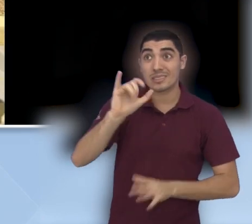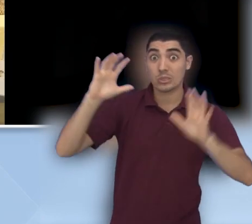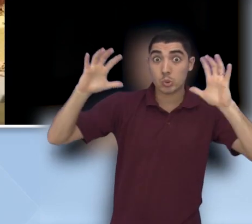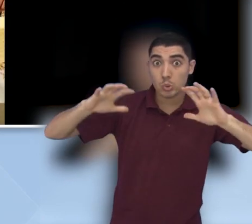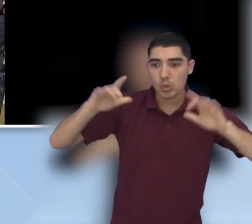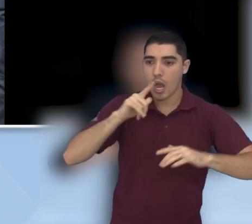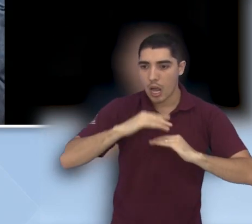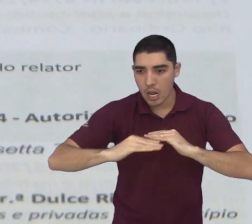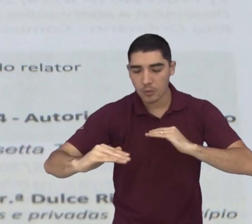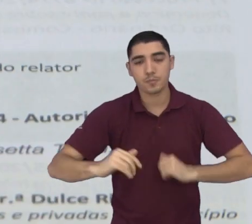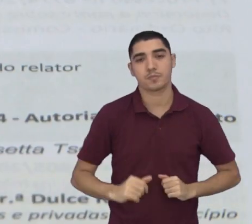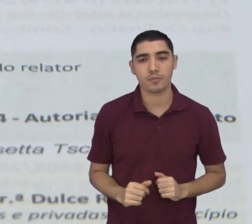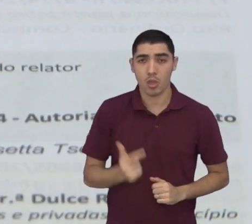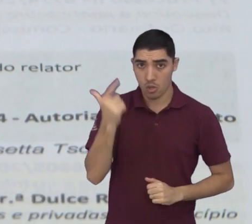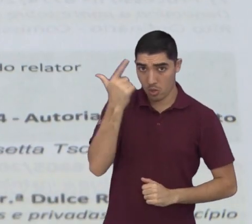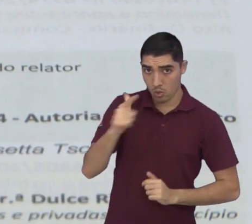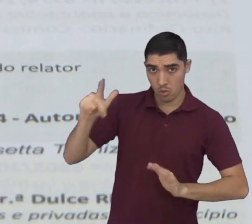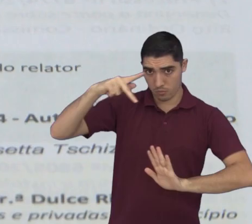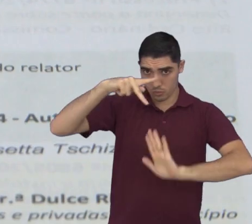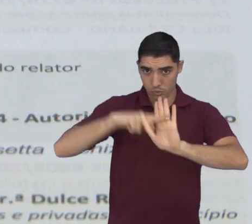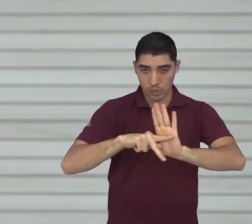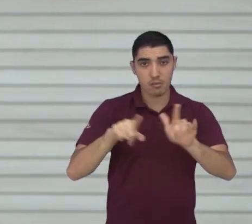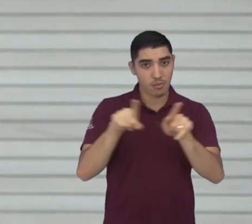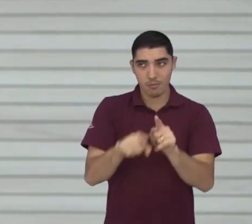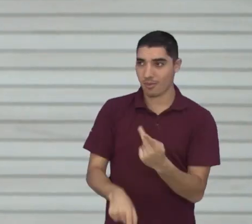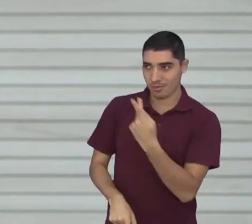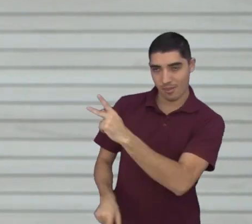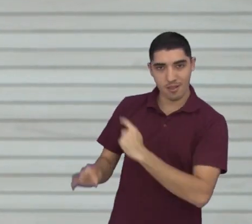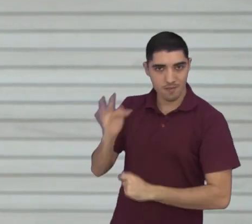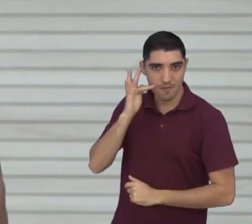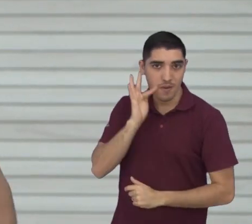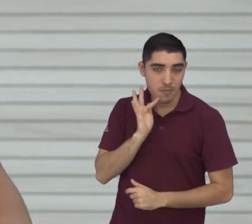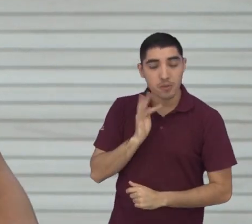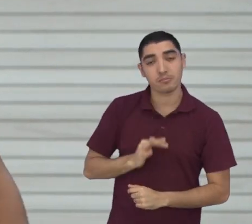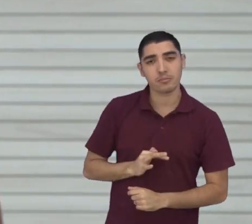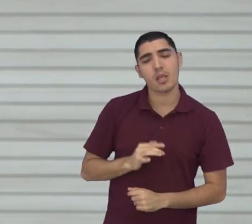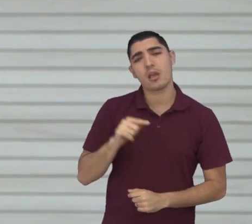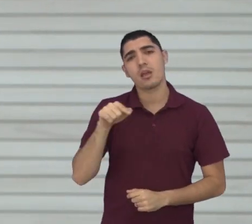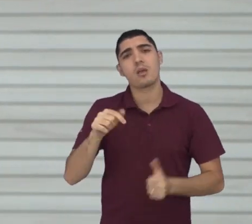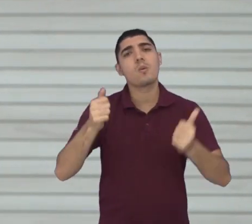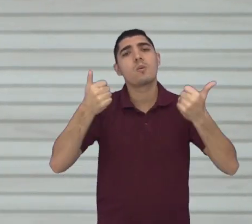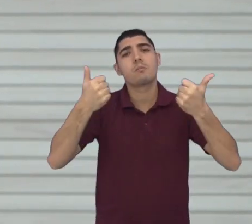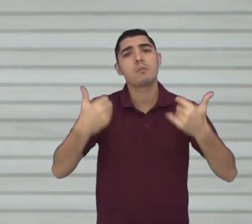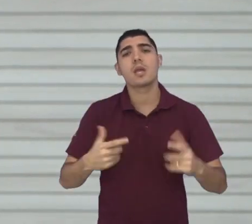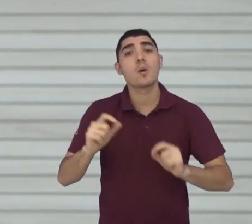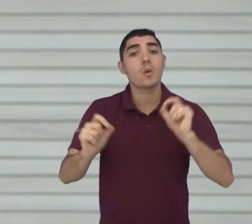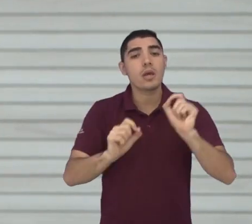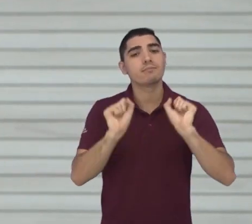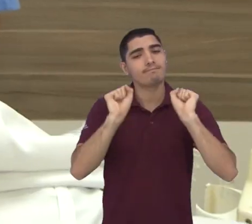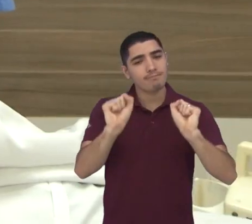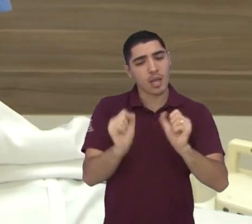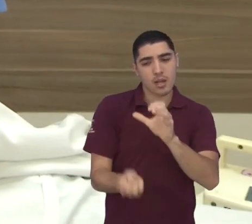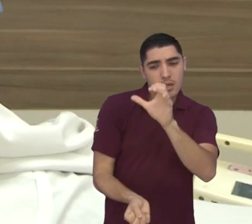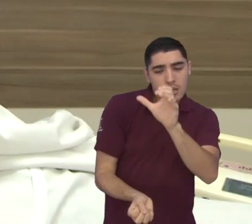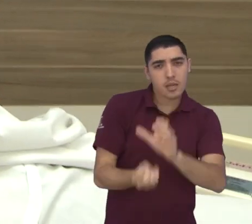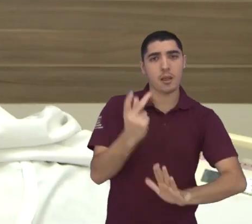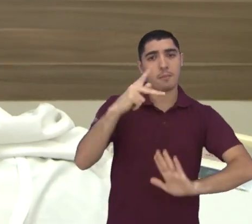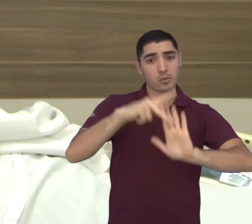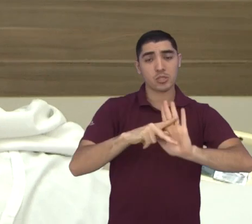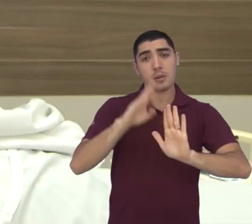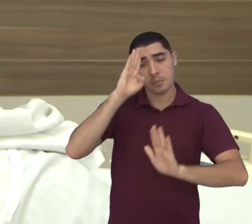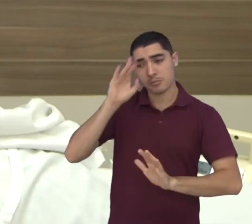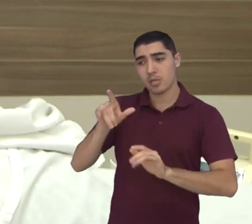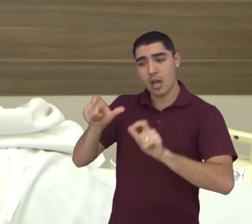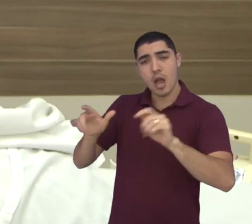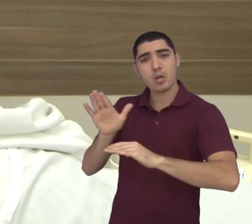caso de piso molhado. Outro projeto aprovado também do vereador Fabião Zagueiro permite a criação de programas para assistência aos